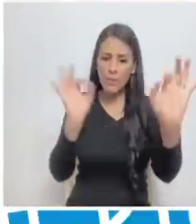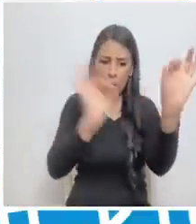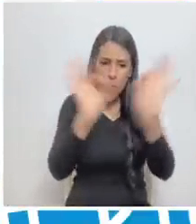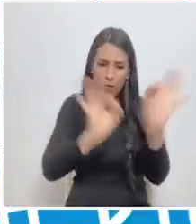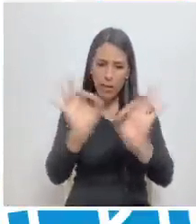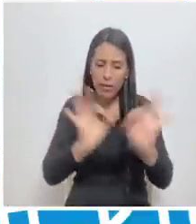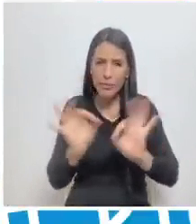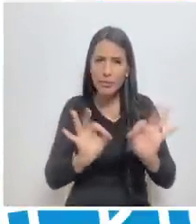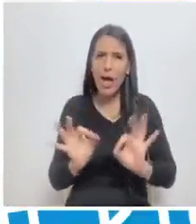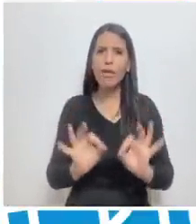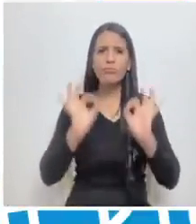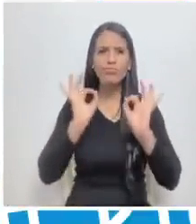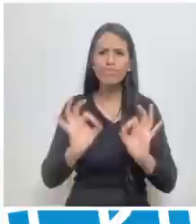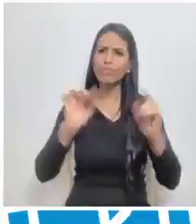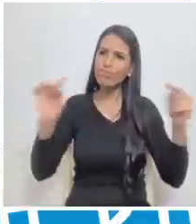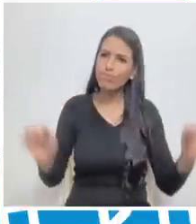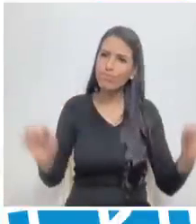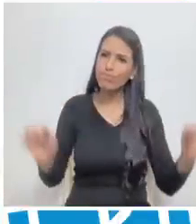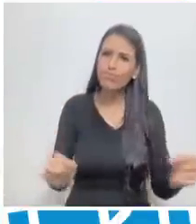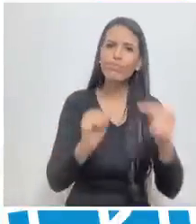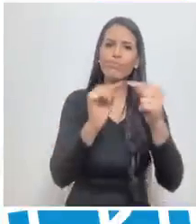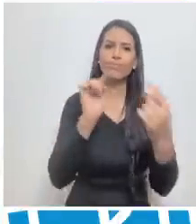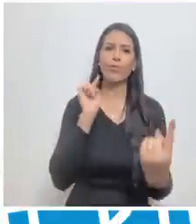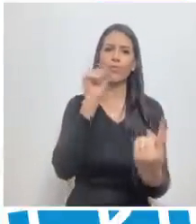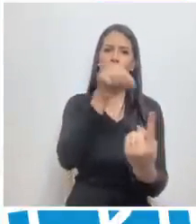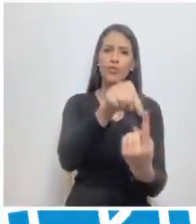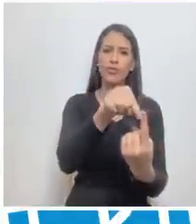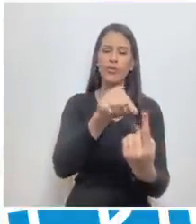atingir essa finalidade, né?